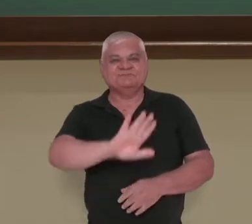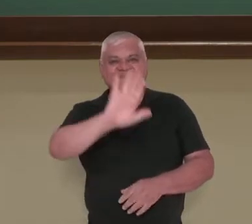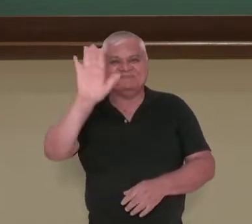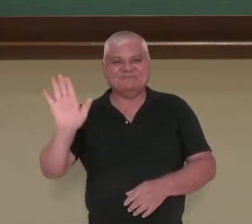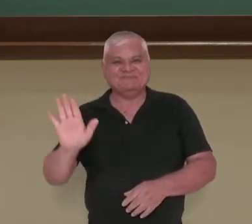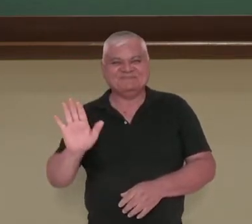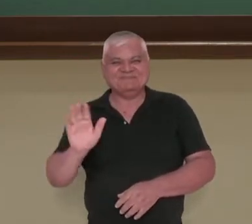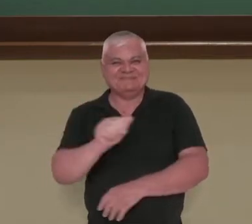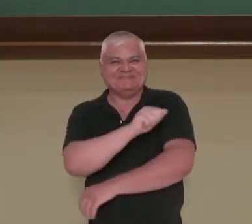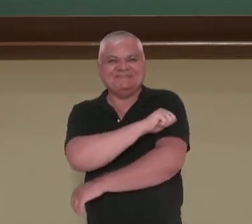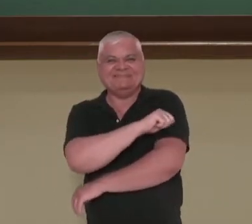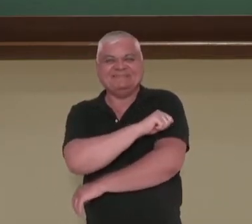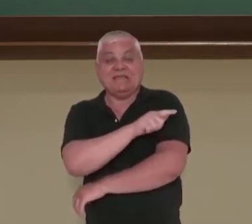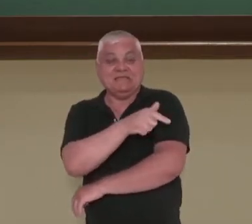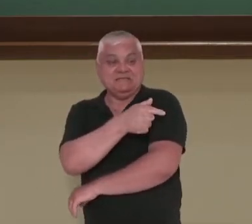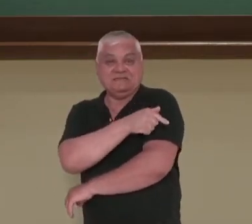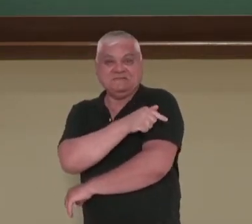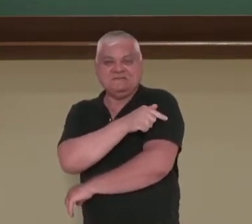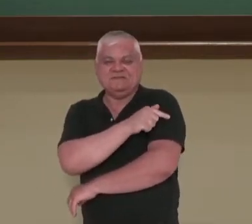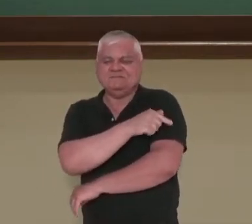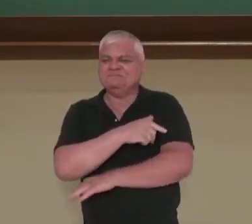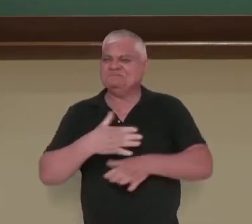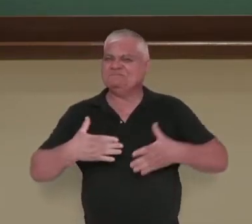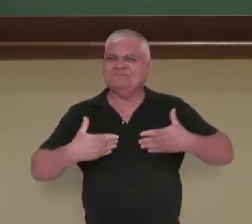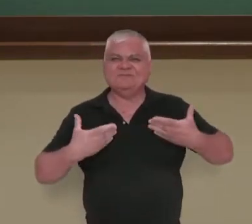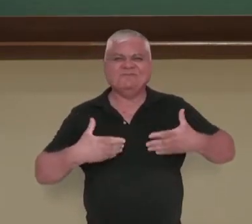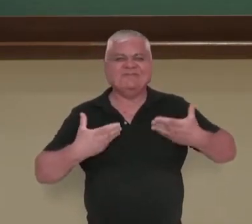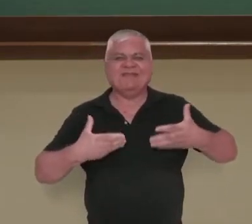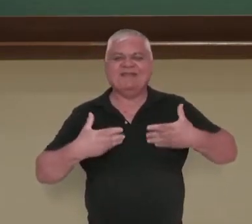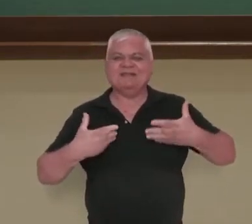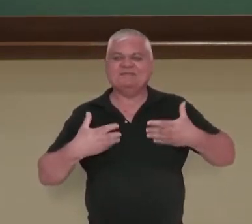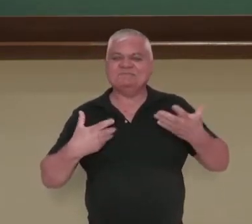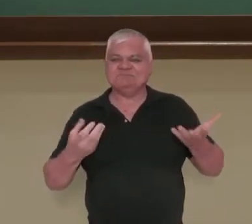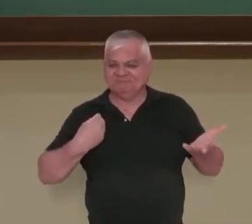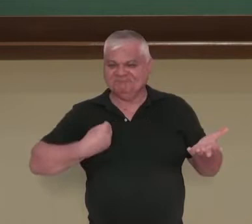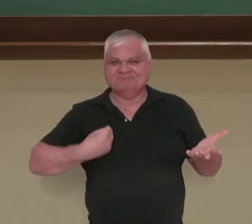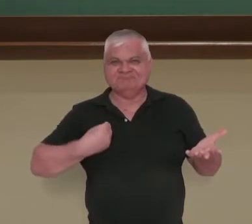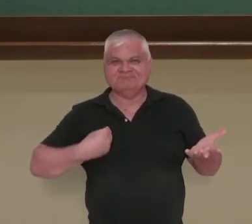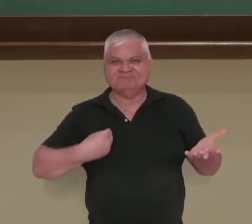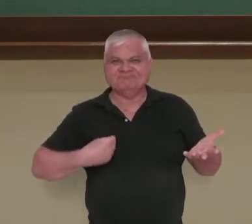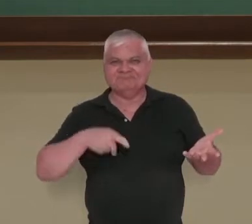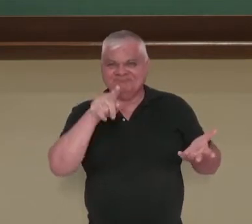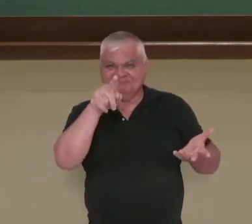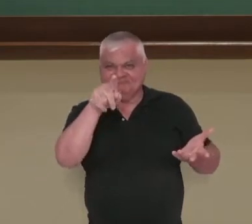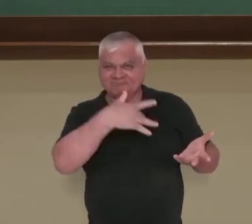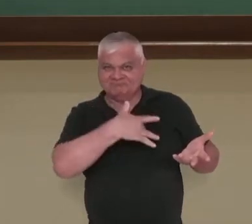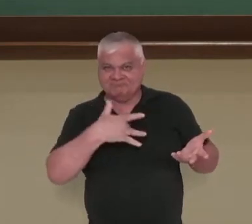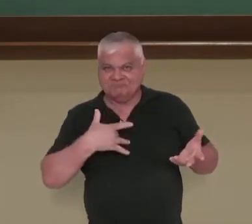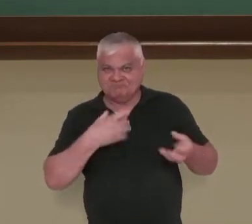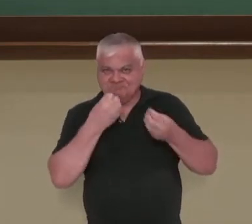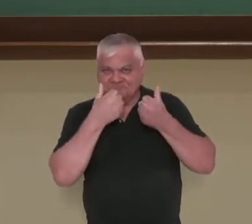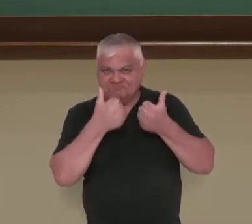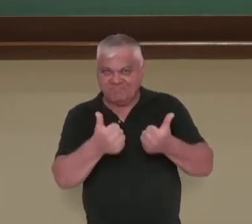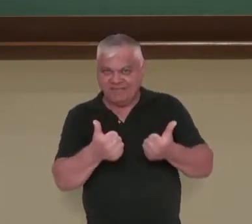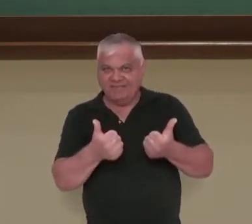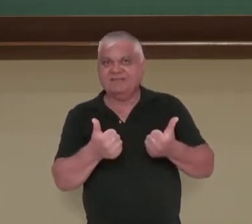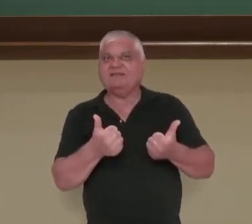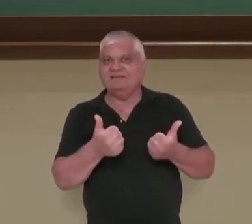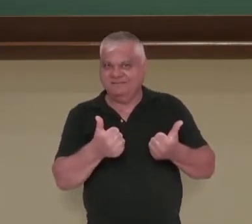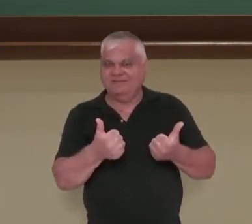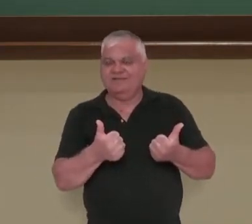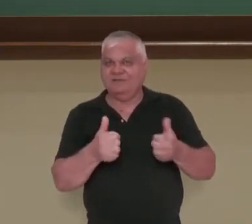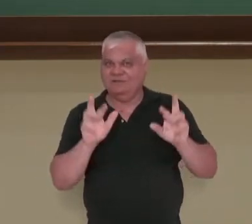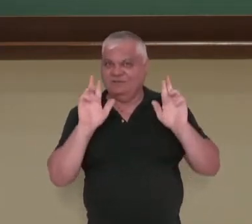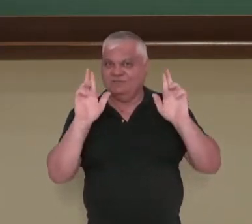Olá, queridos alunos do sétimo ano, que alegria estar aqui com você, viu? Espero que você esteja bem, com muita